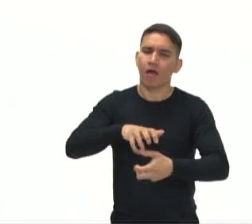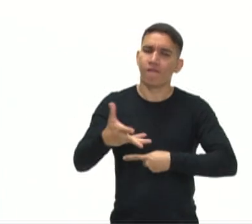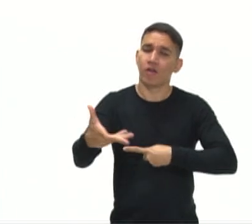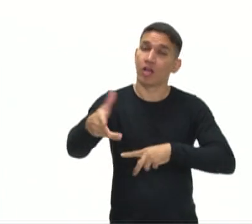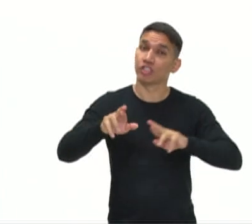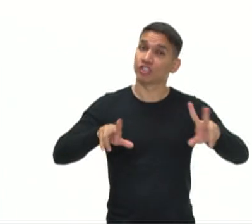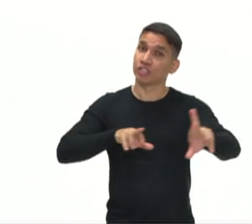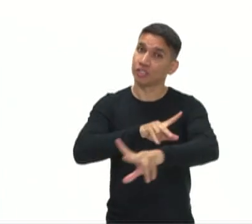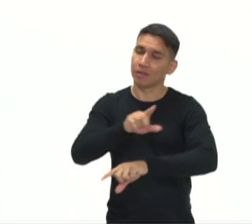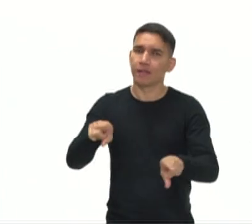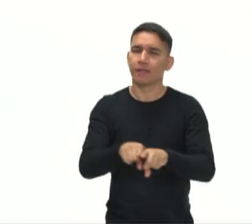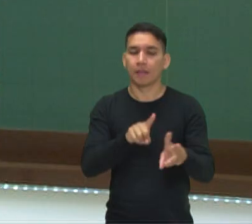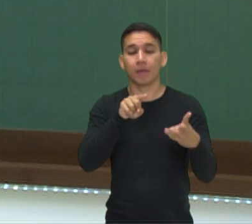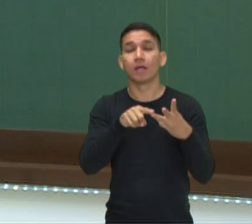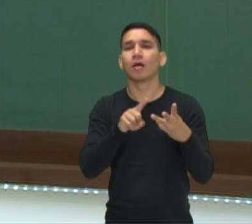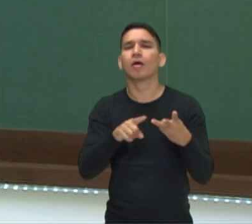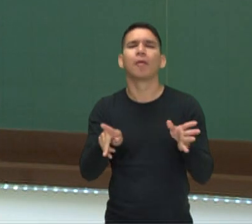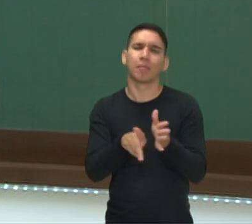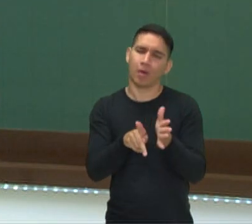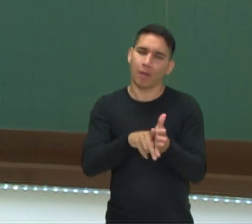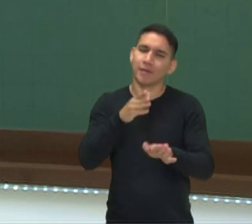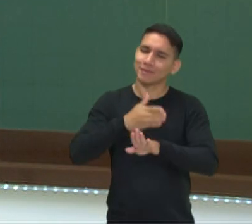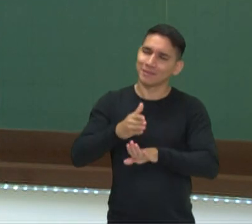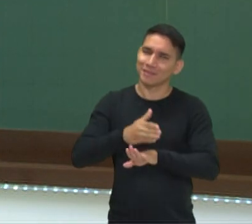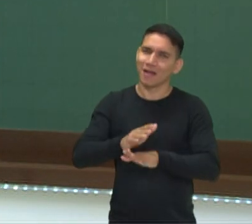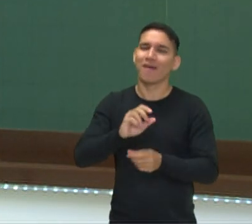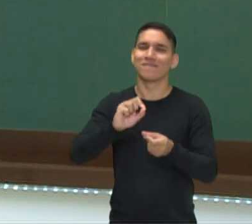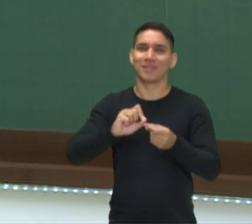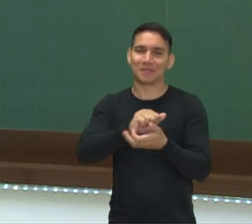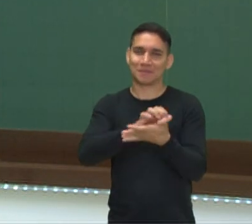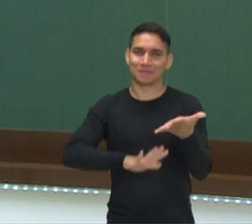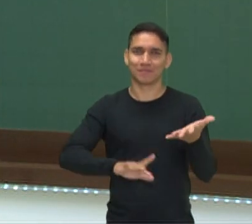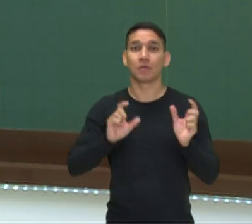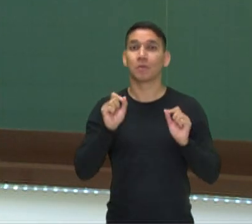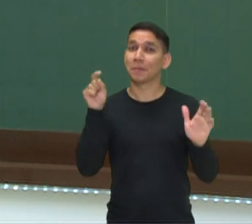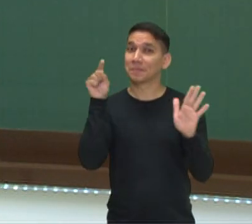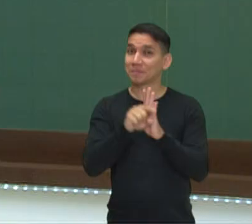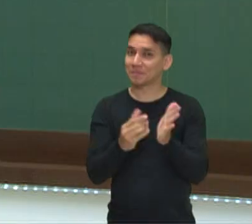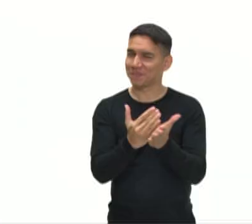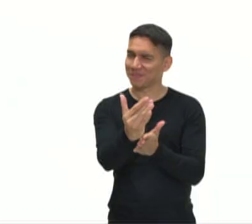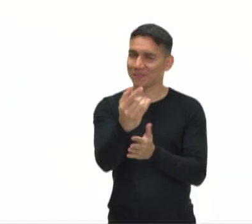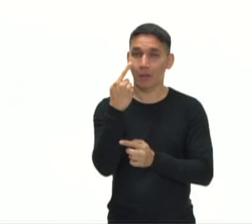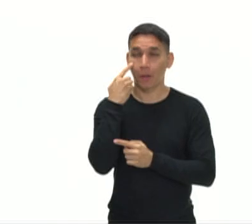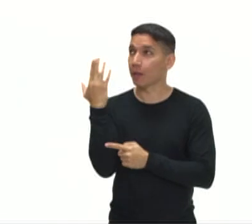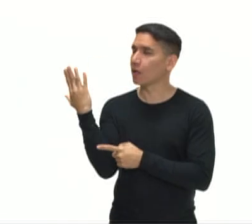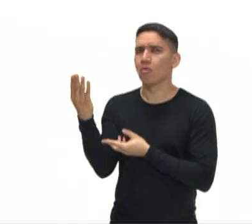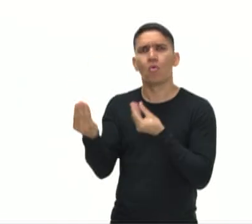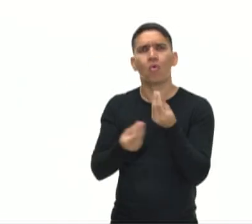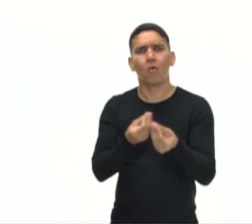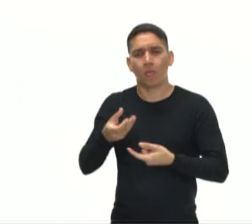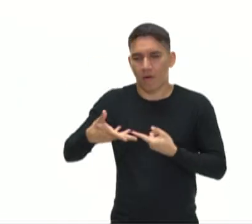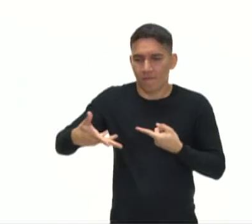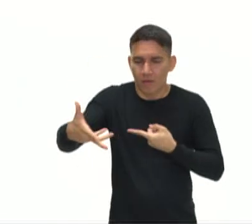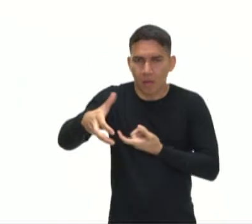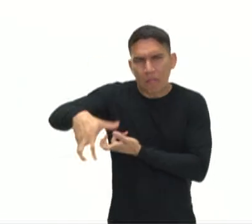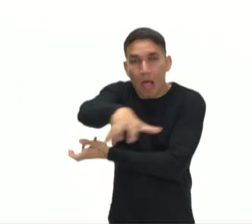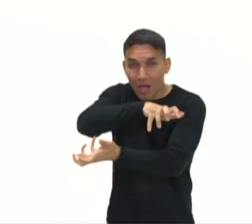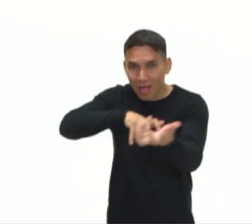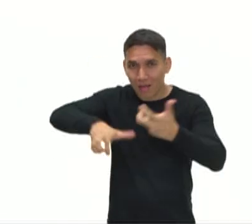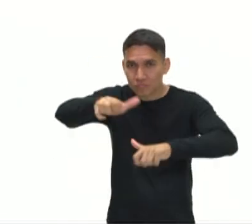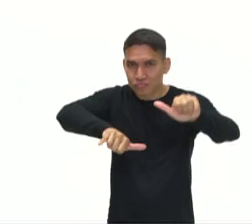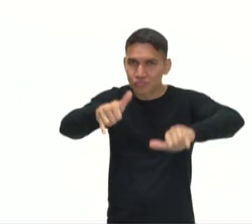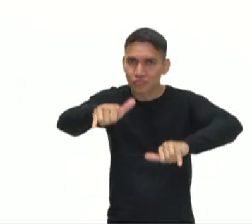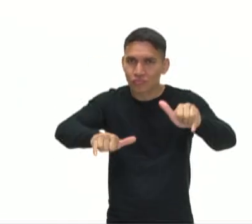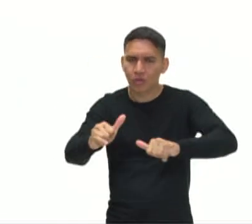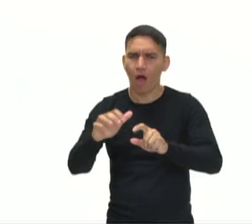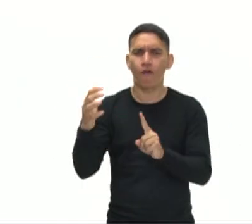conhecimento por meio de questionamentos e atividades. E as nossas questões? Como a velocidade das reações influencia nossa